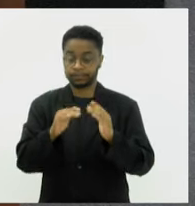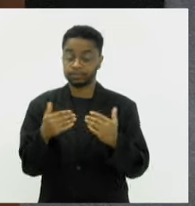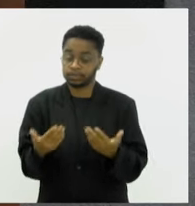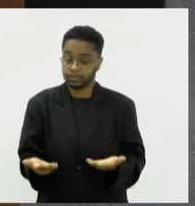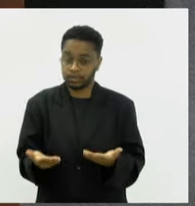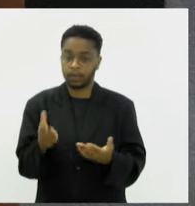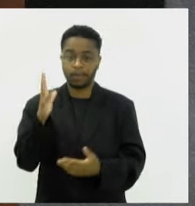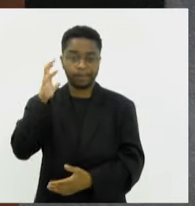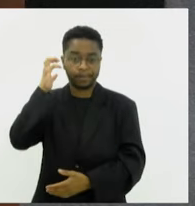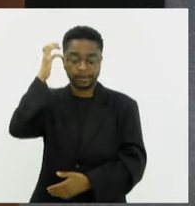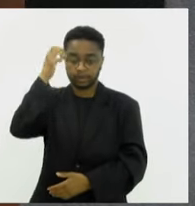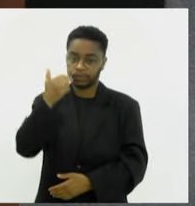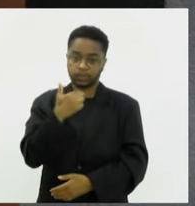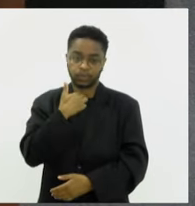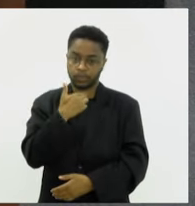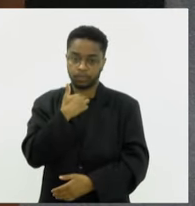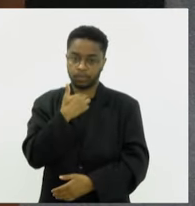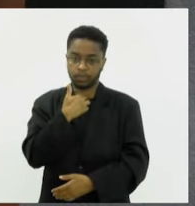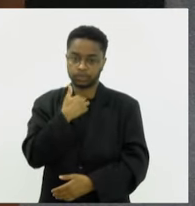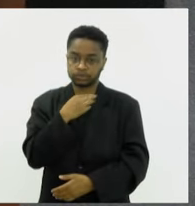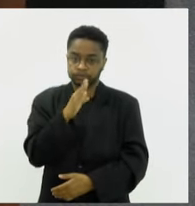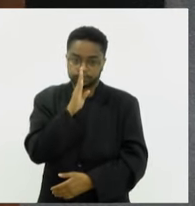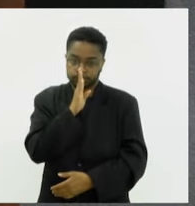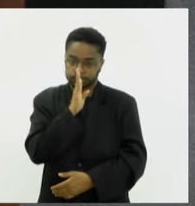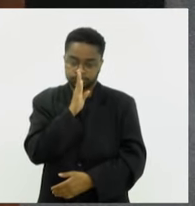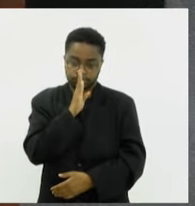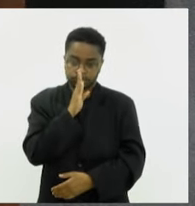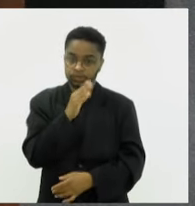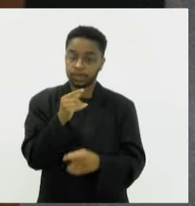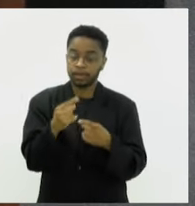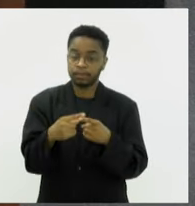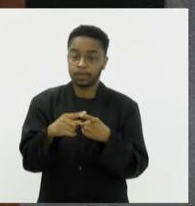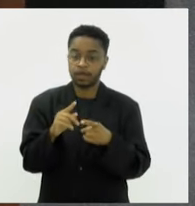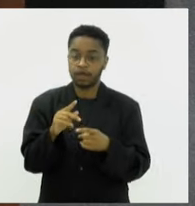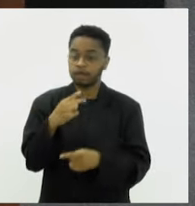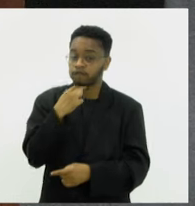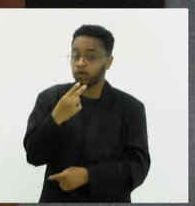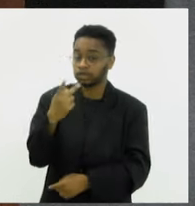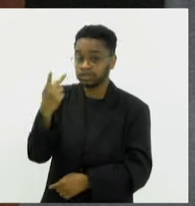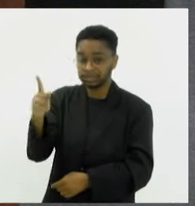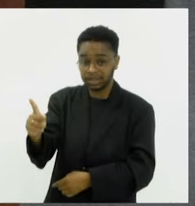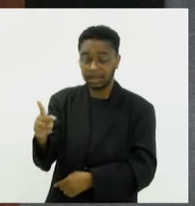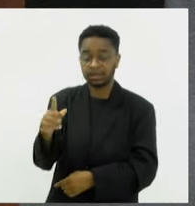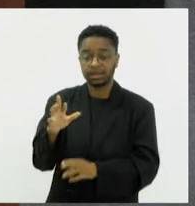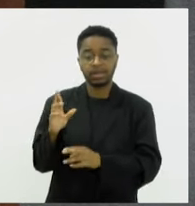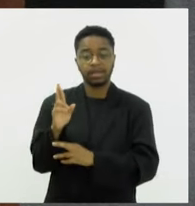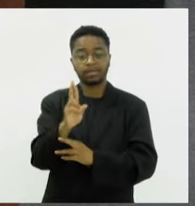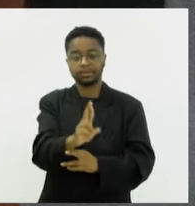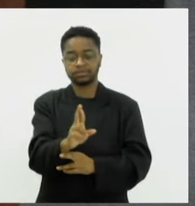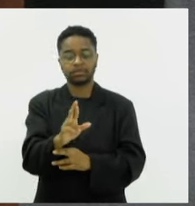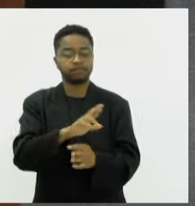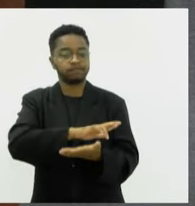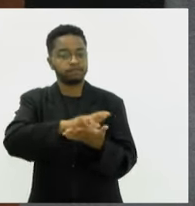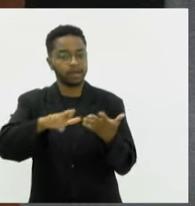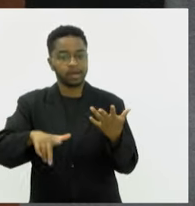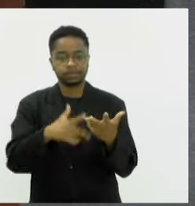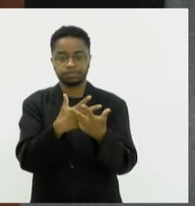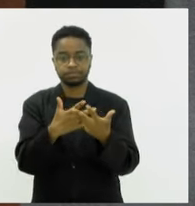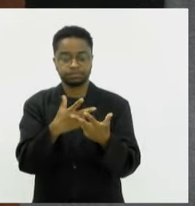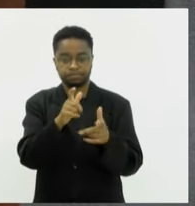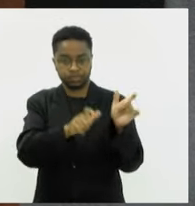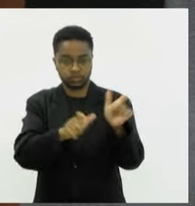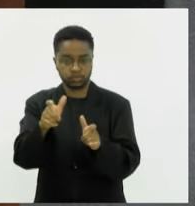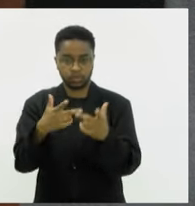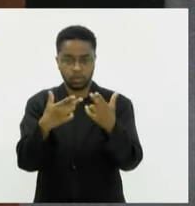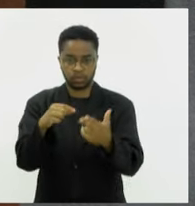Então, Marielle não poderia ser uma voz silenciada, porque a voz dela representava a voz de muitos de nós. Então, falar